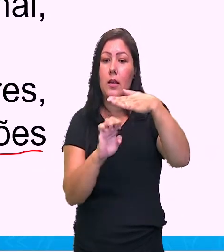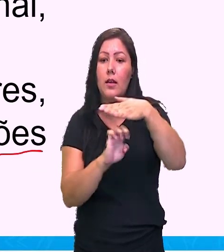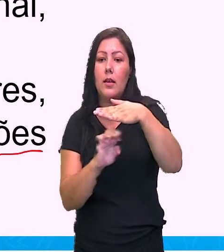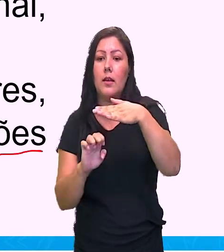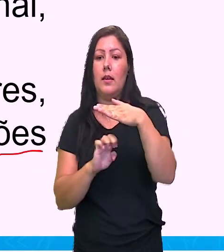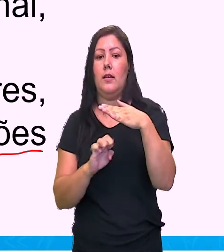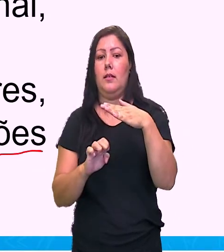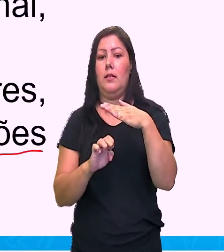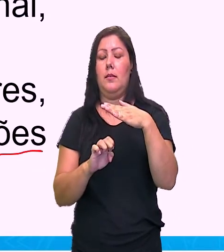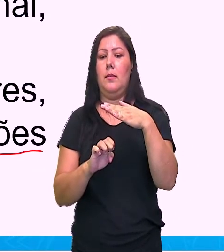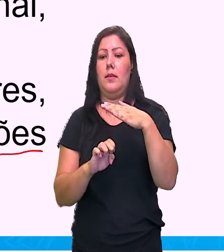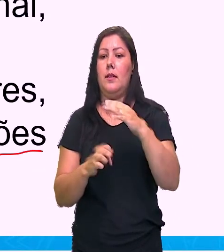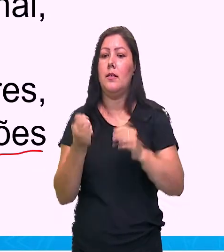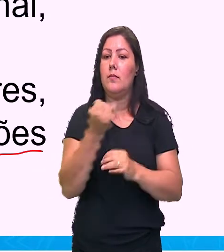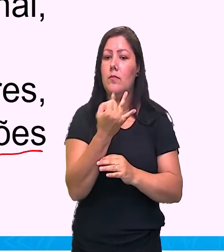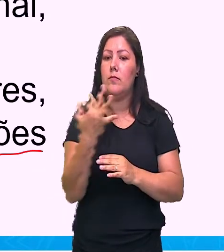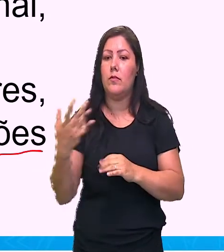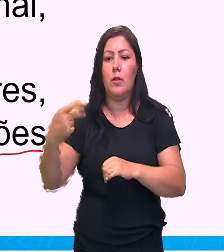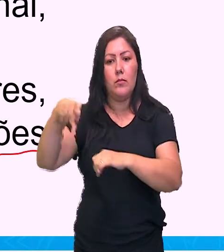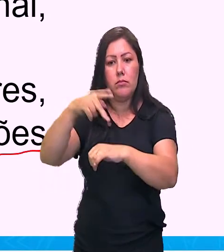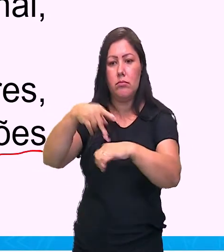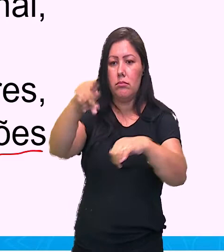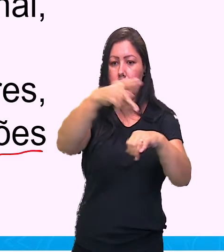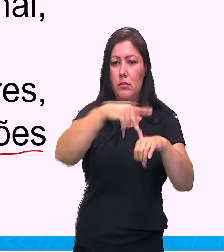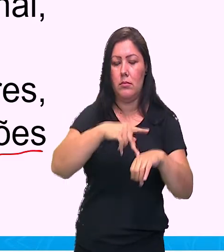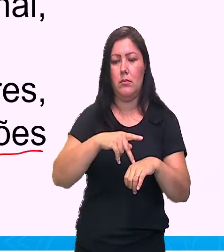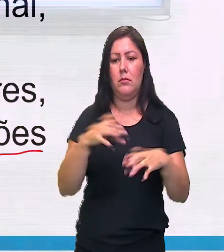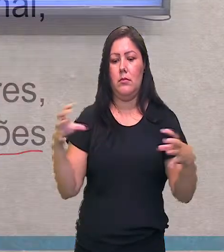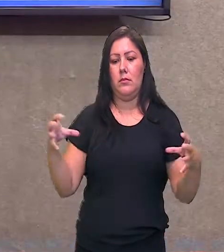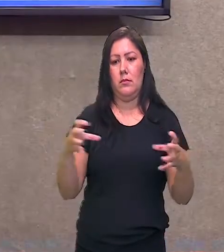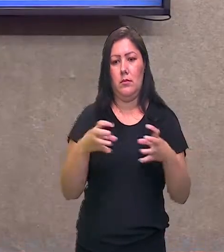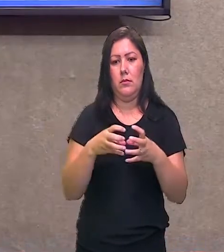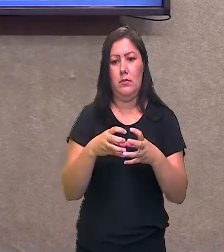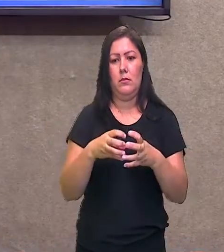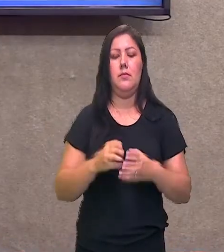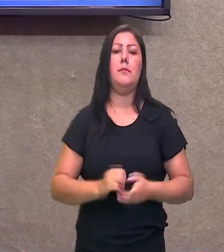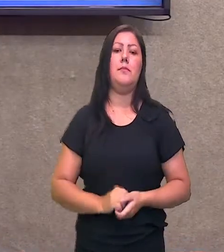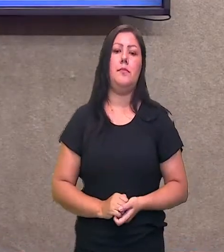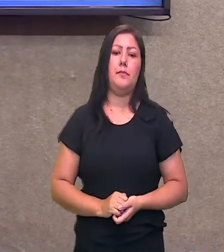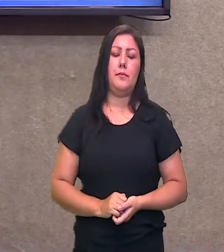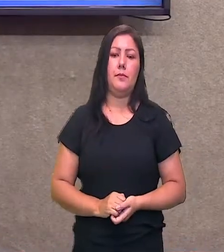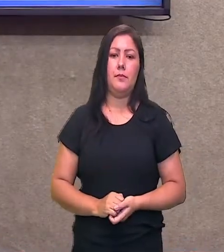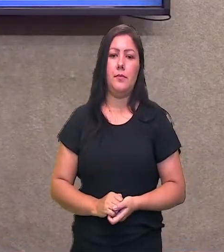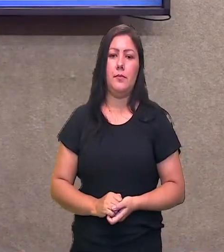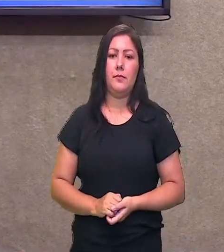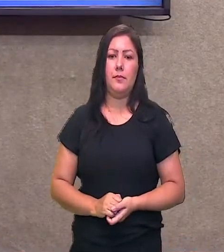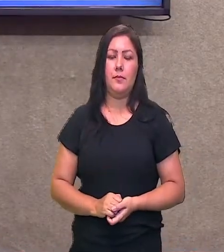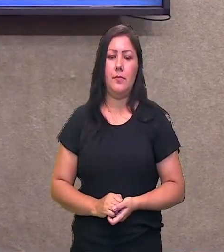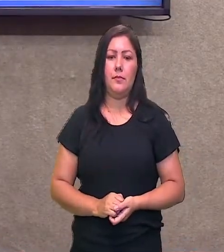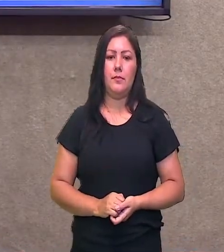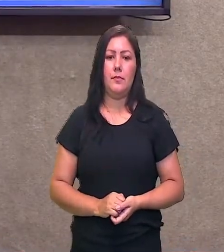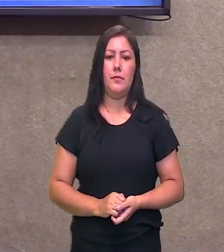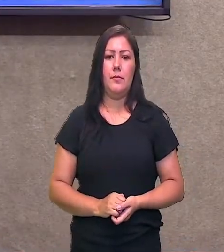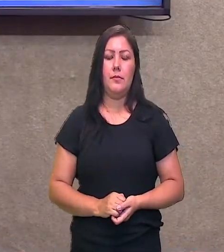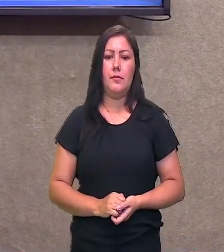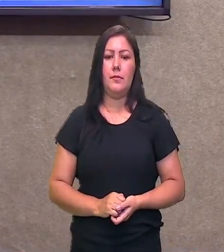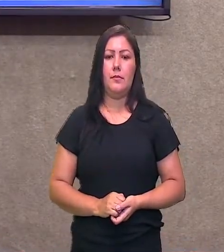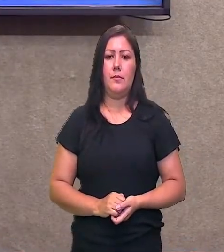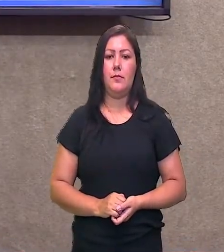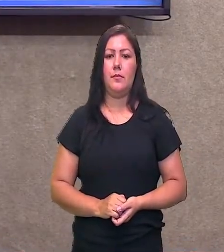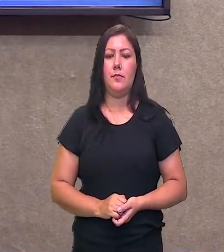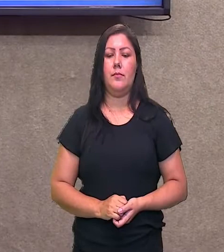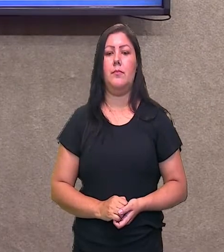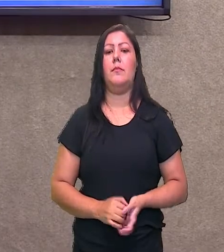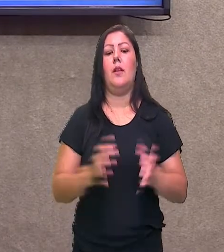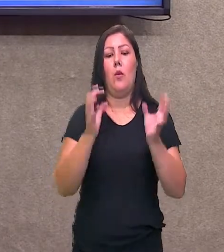multilaterais. Mas é importante sempre a gente falar, tá? Tem os grupos de países que